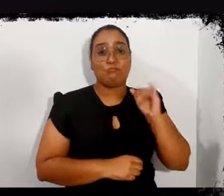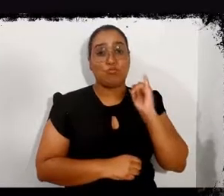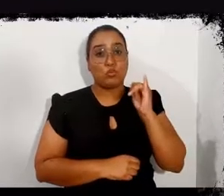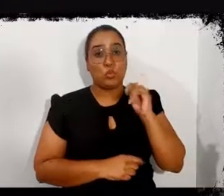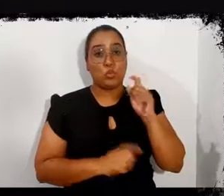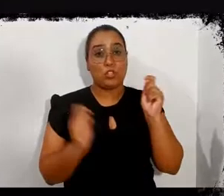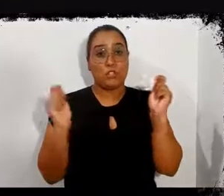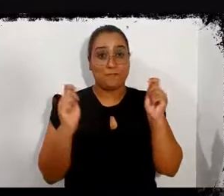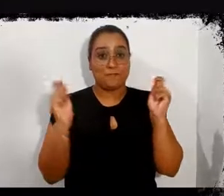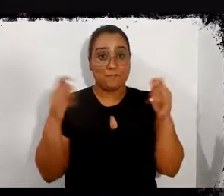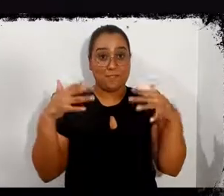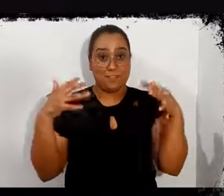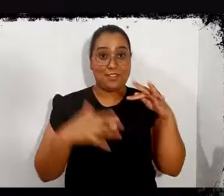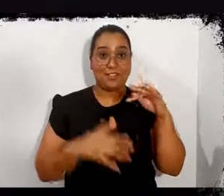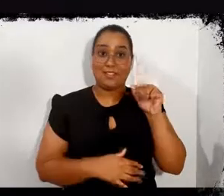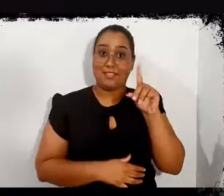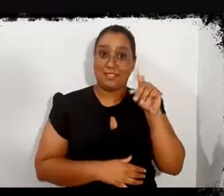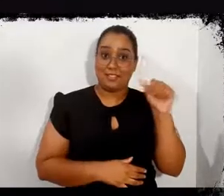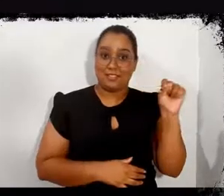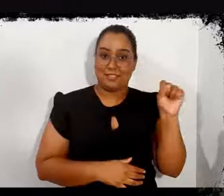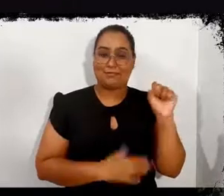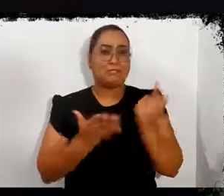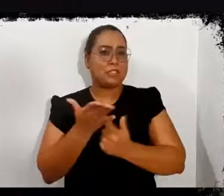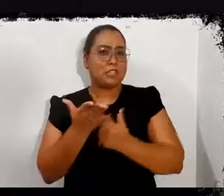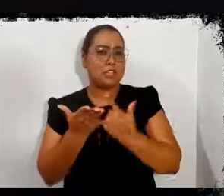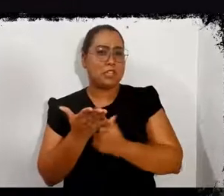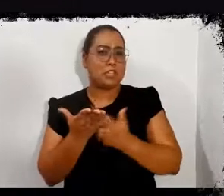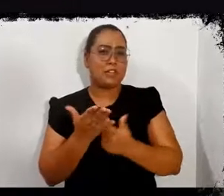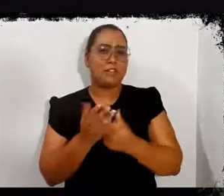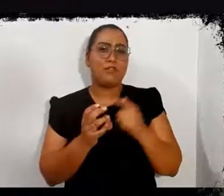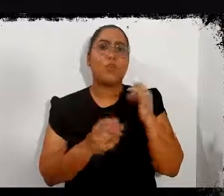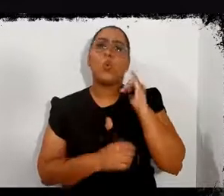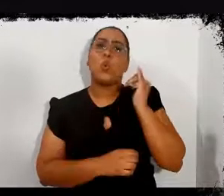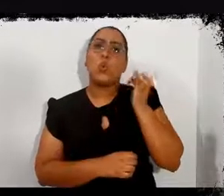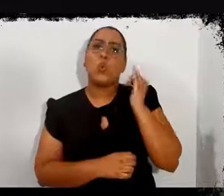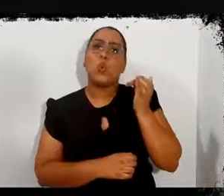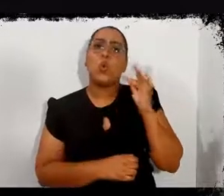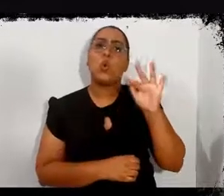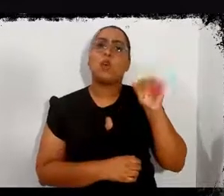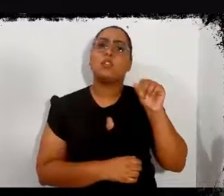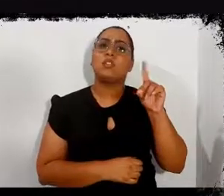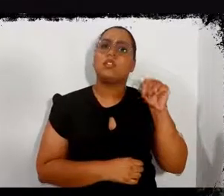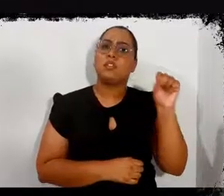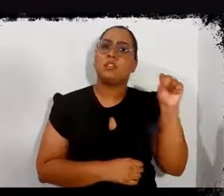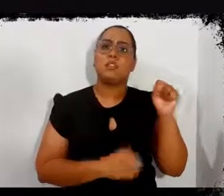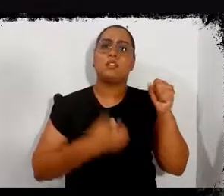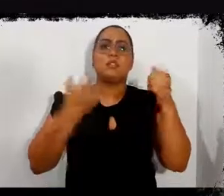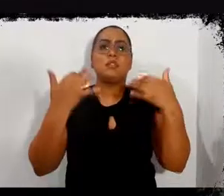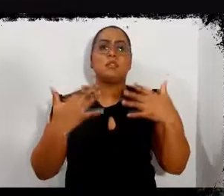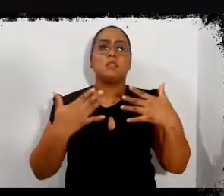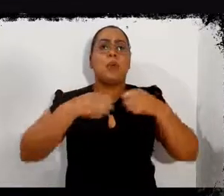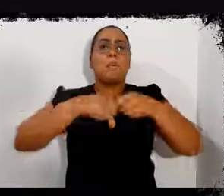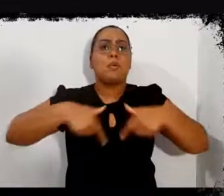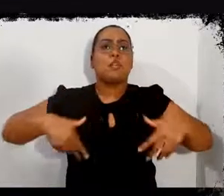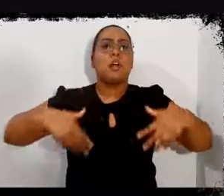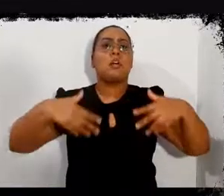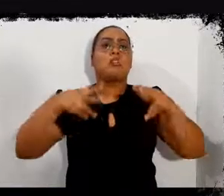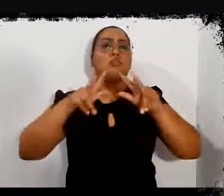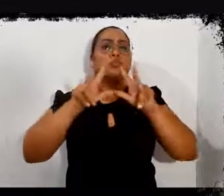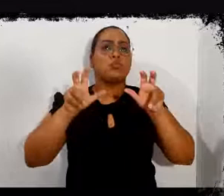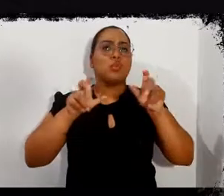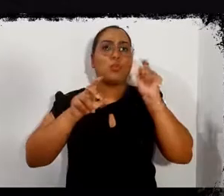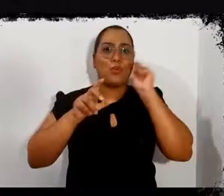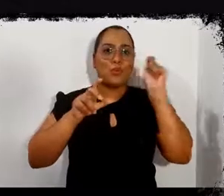Aqui nós temos a Nelly Novas Coelho, a capinha do livro O Conto de Fadas, e agora